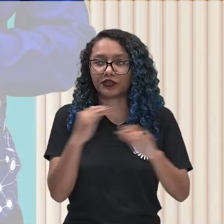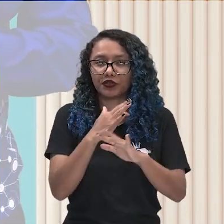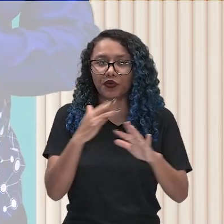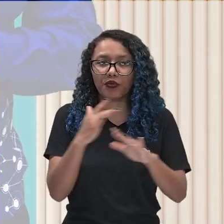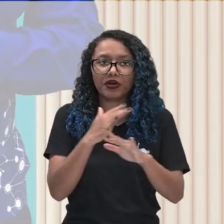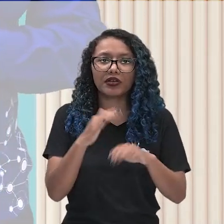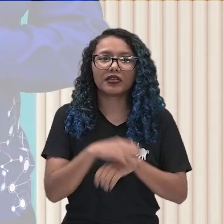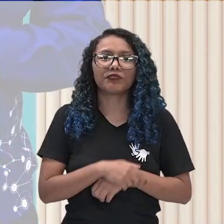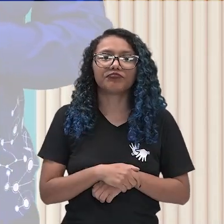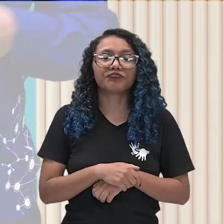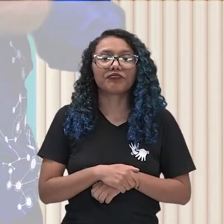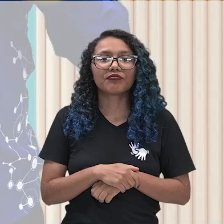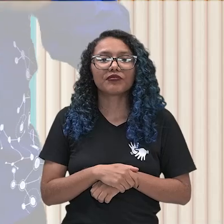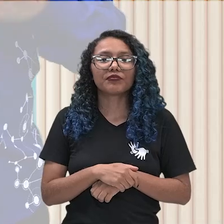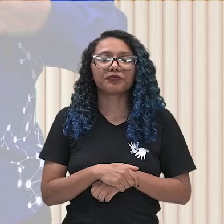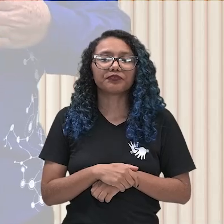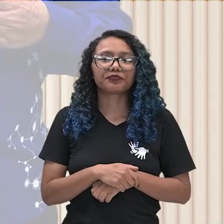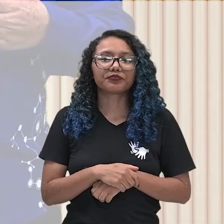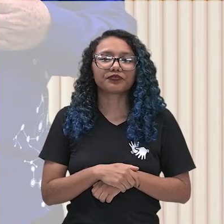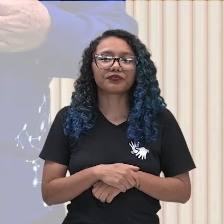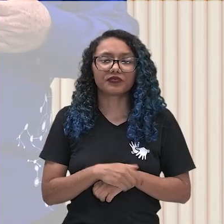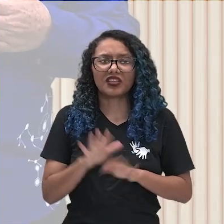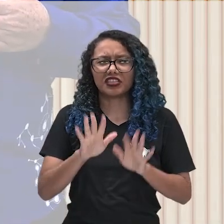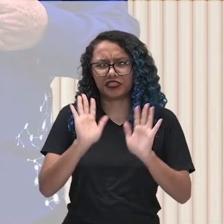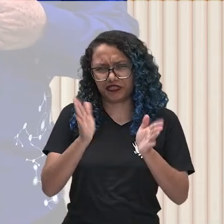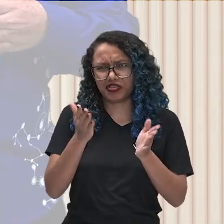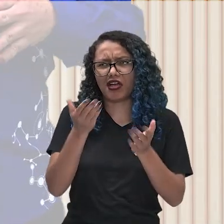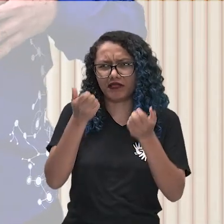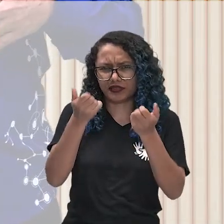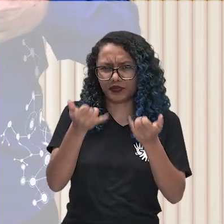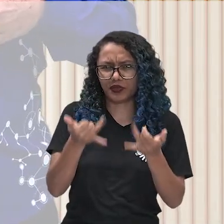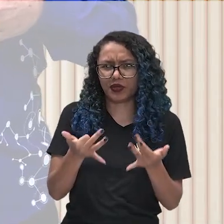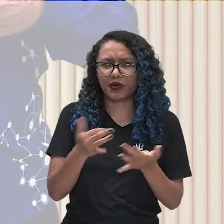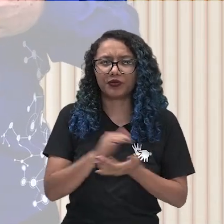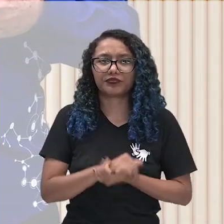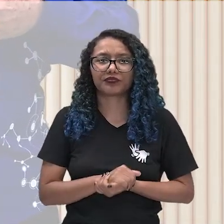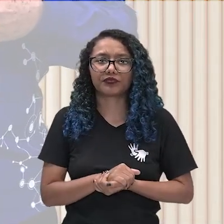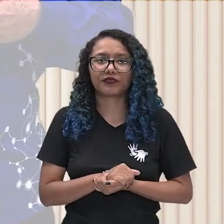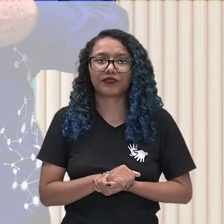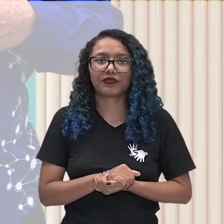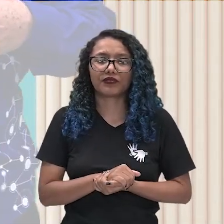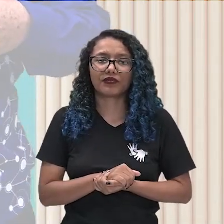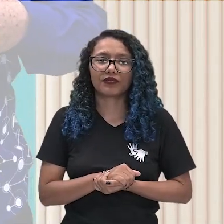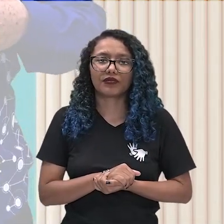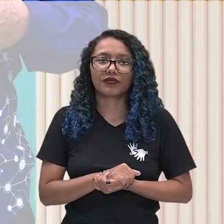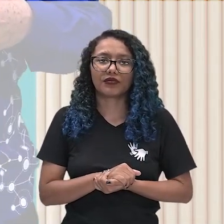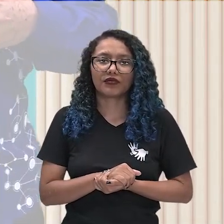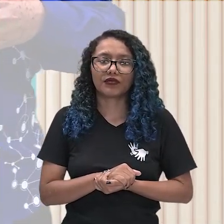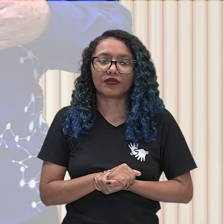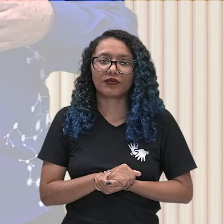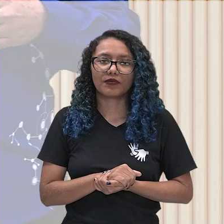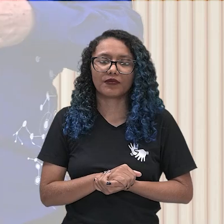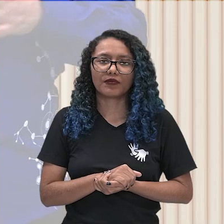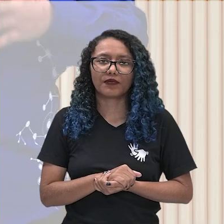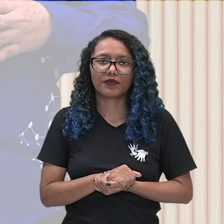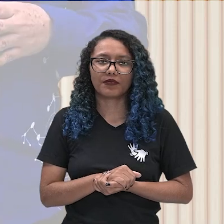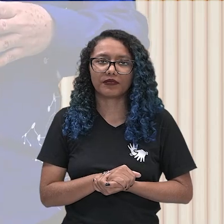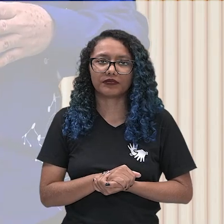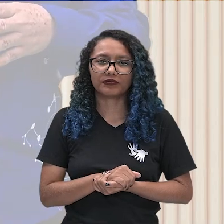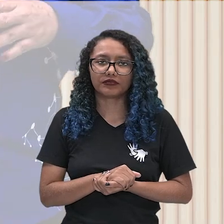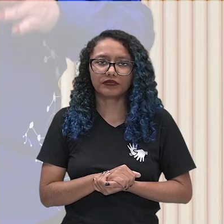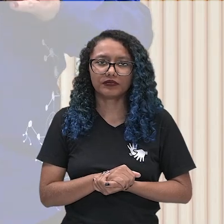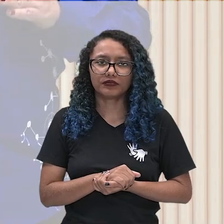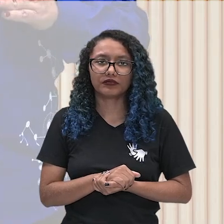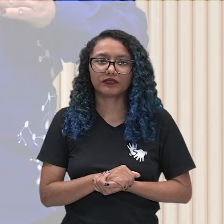de aventura grafiteira, que nós falamos há pouco, foi o quê? Foi criado esse ambiente, né, que aconteceu, que